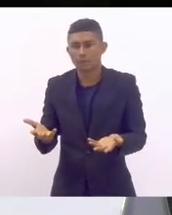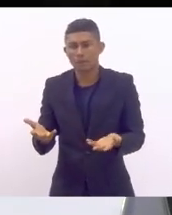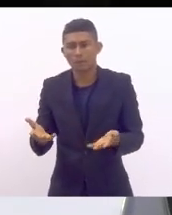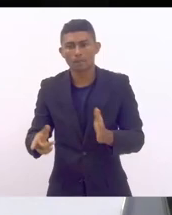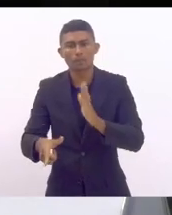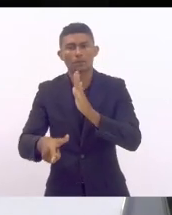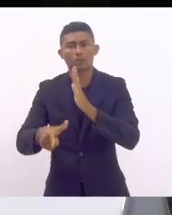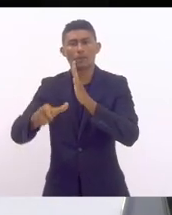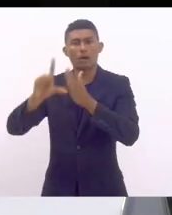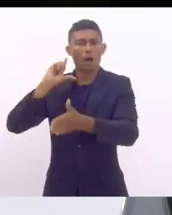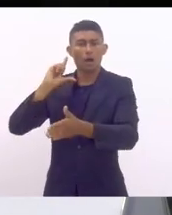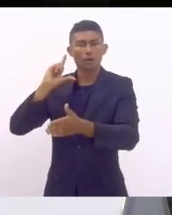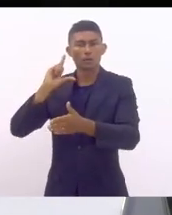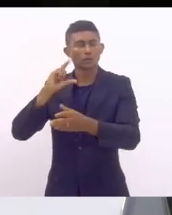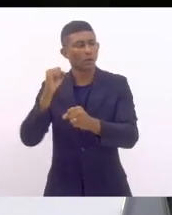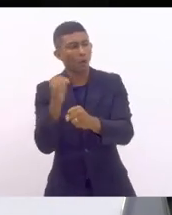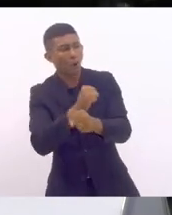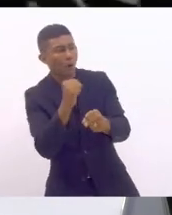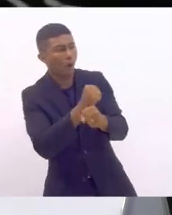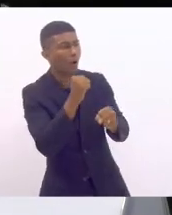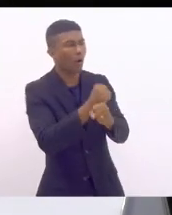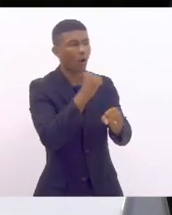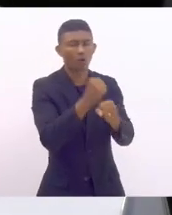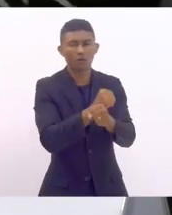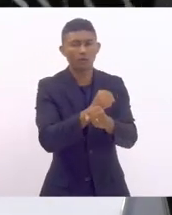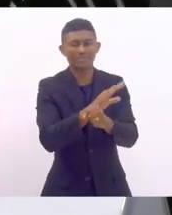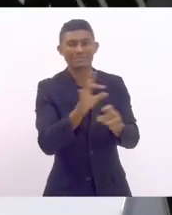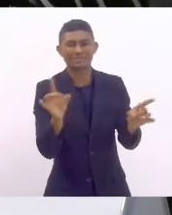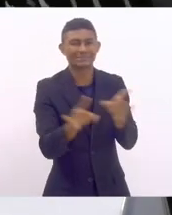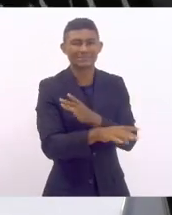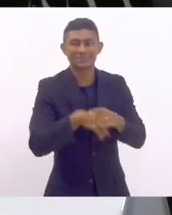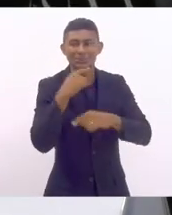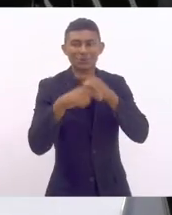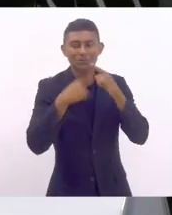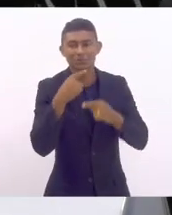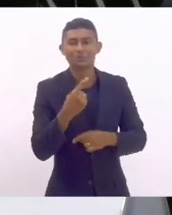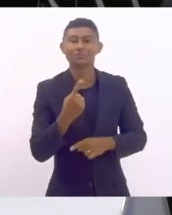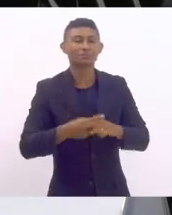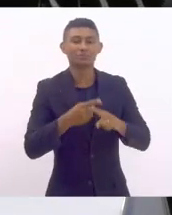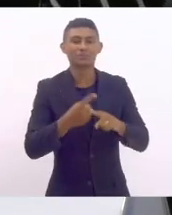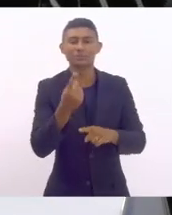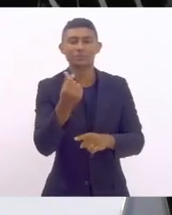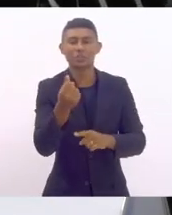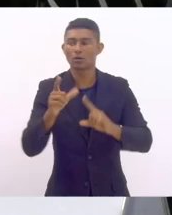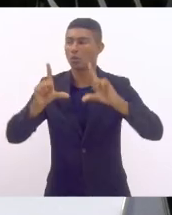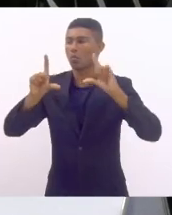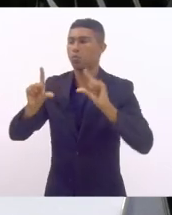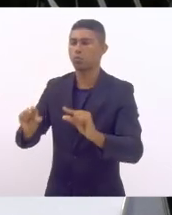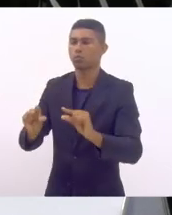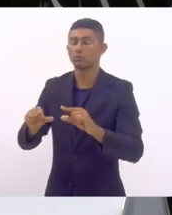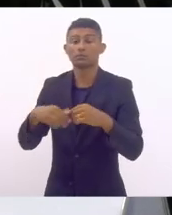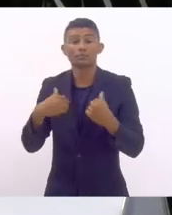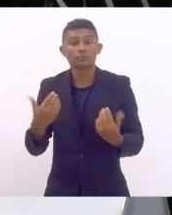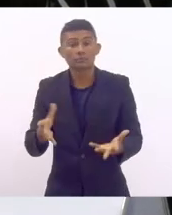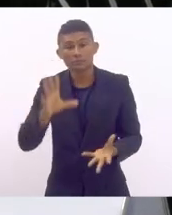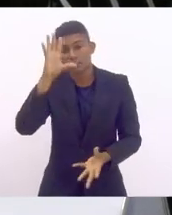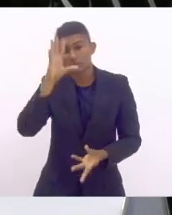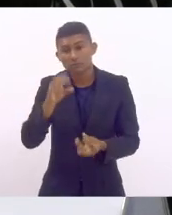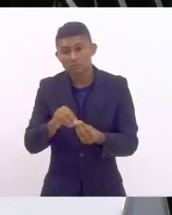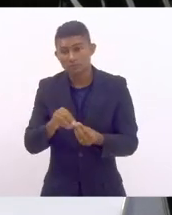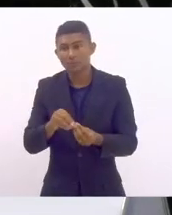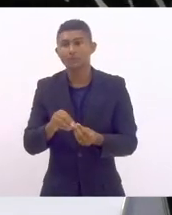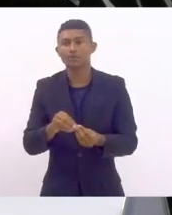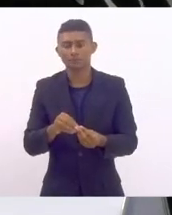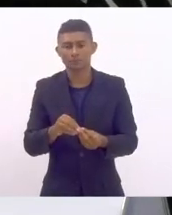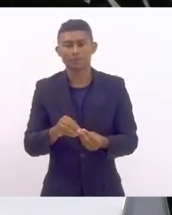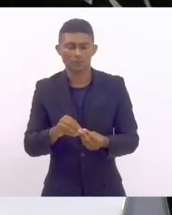anteriores com obras inacabadas Então observa em que é uma rede de impacto social e econômico muito grande investimento